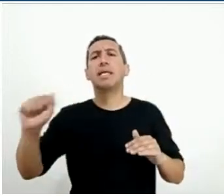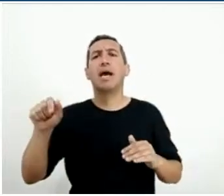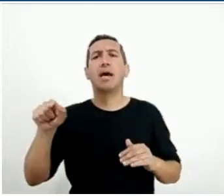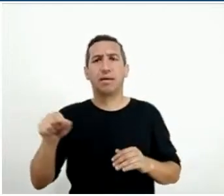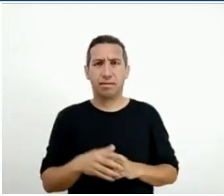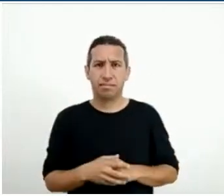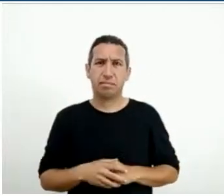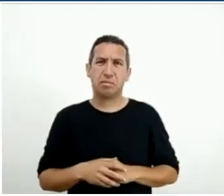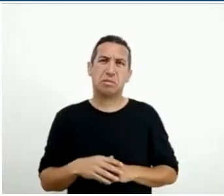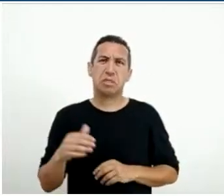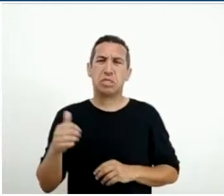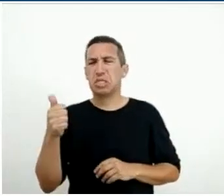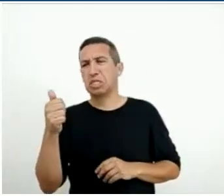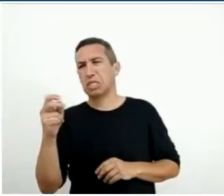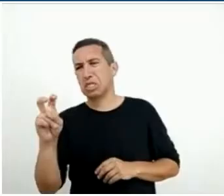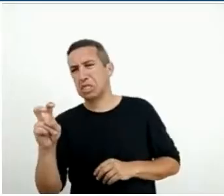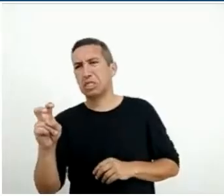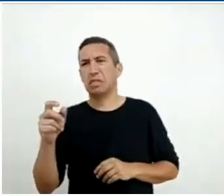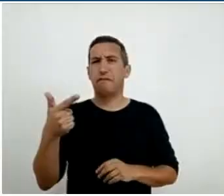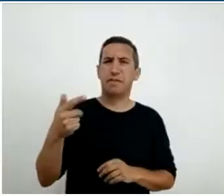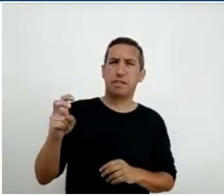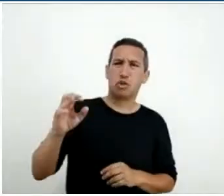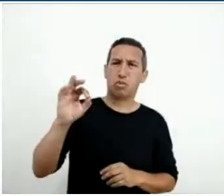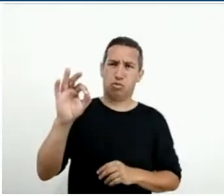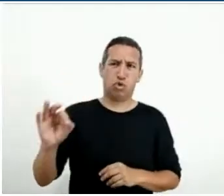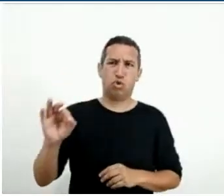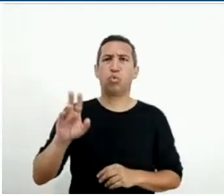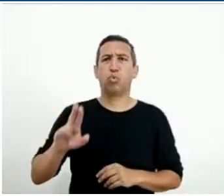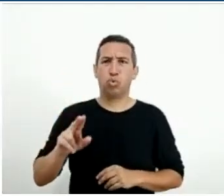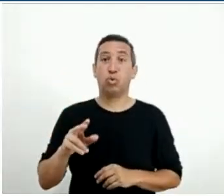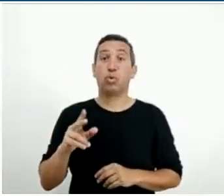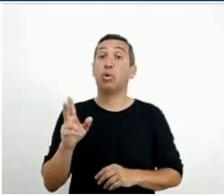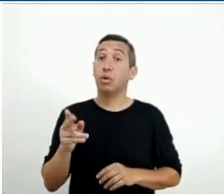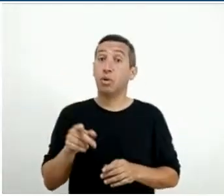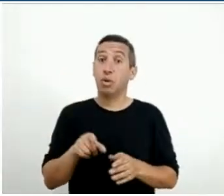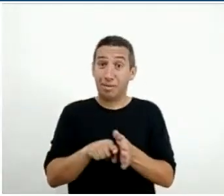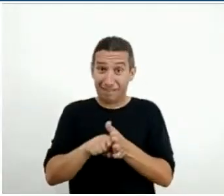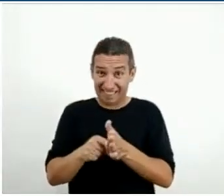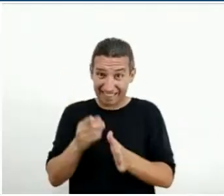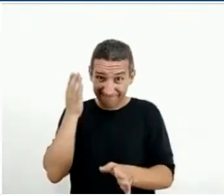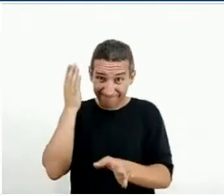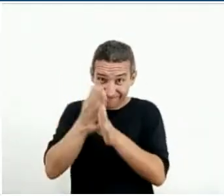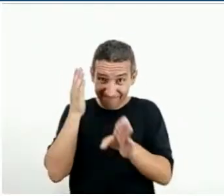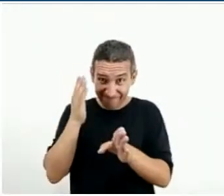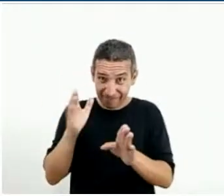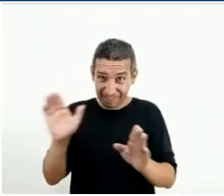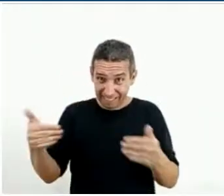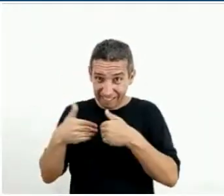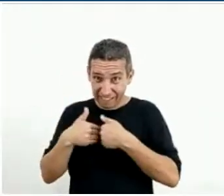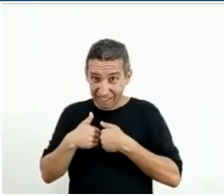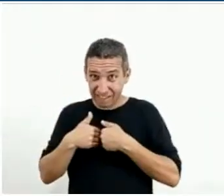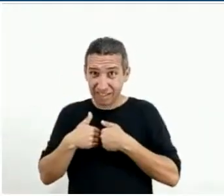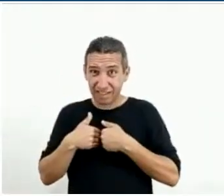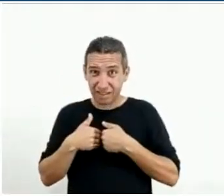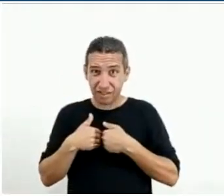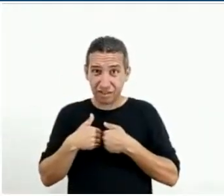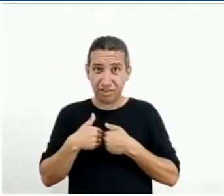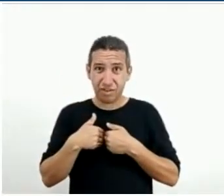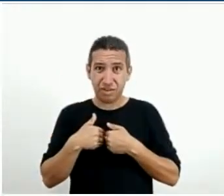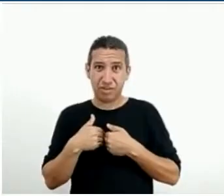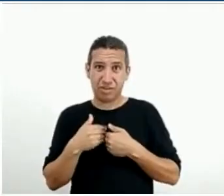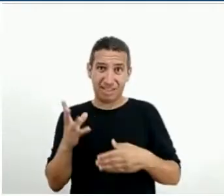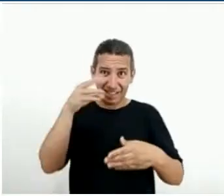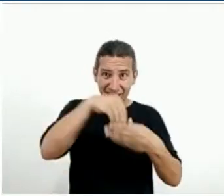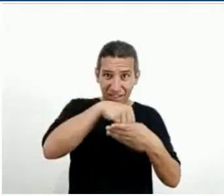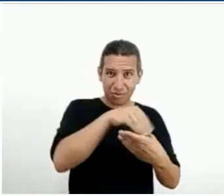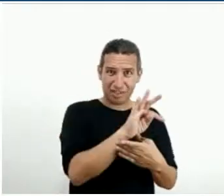15% a 25%. E diagnóstico de transtorno do espectro autista no TDAH é mais ou menos 12%, segundo esse